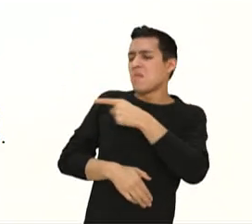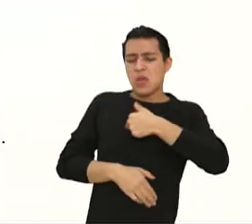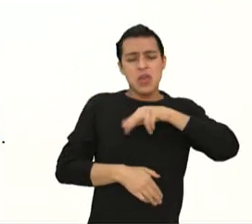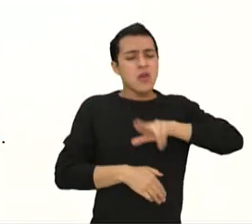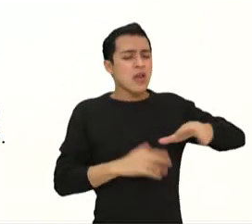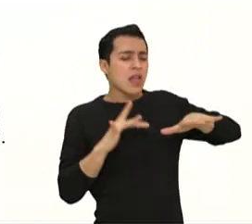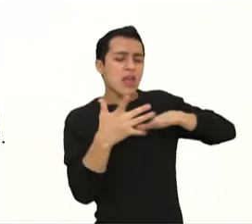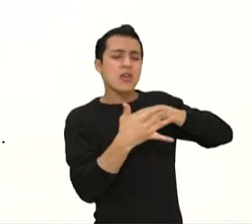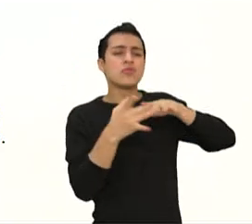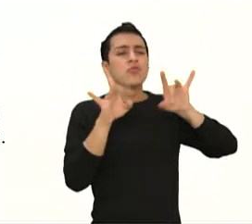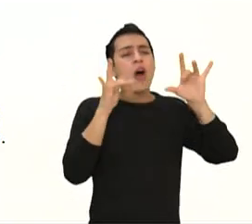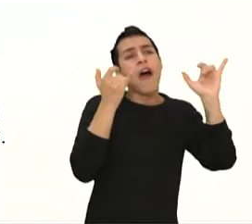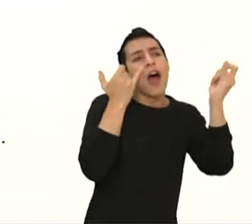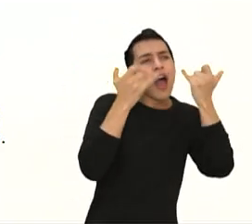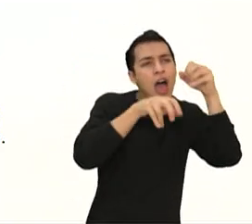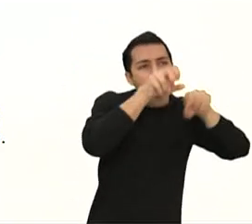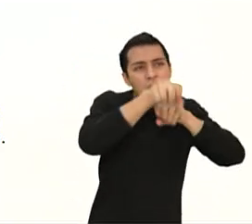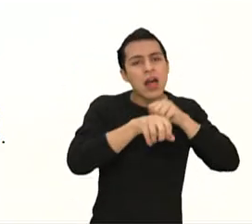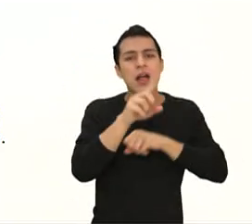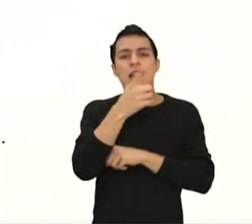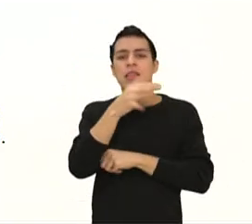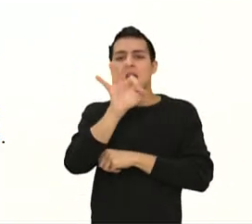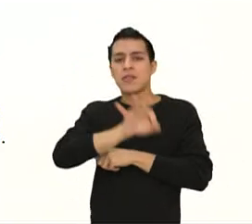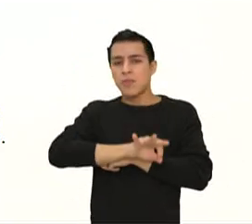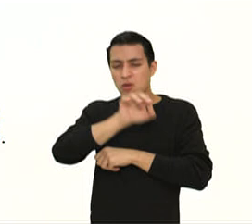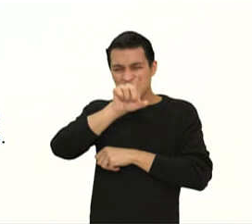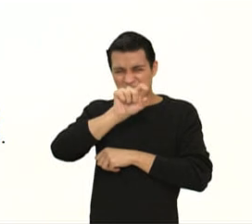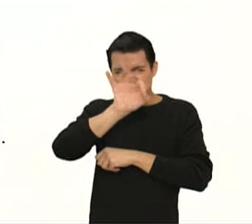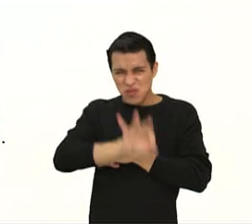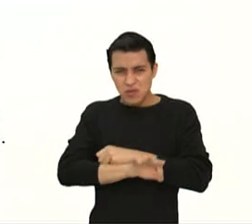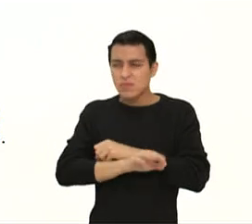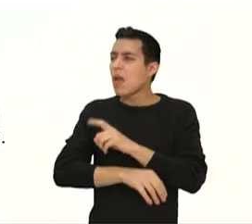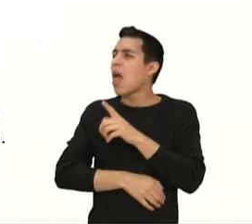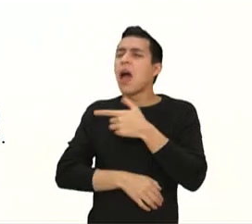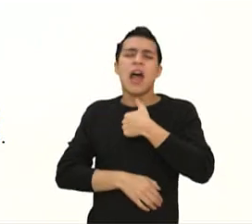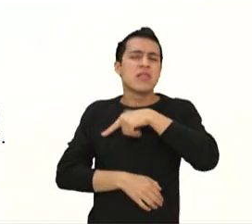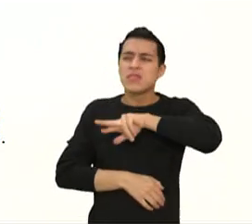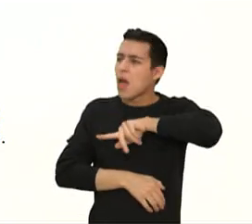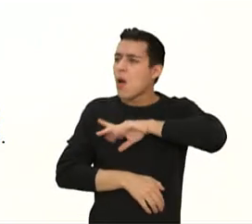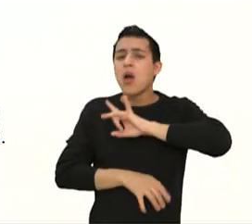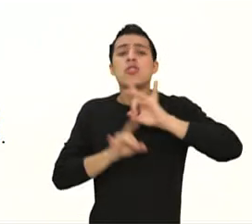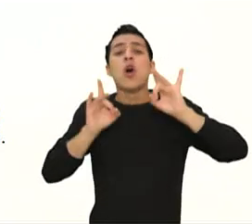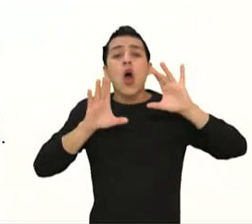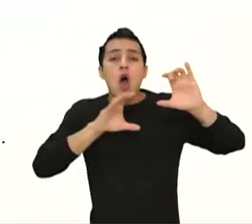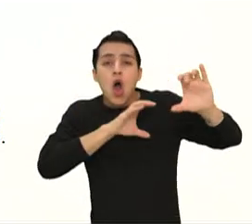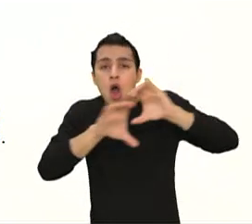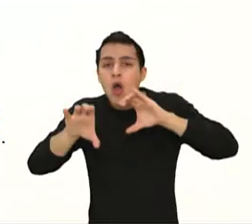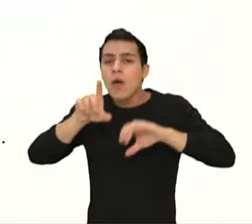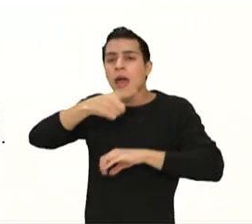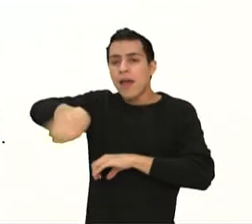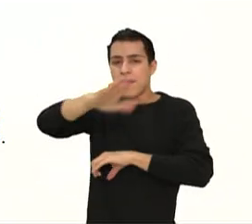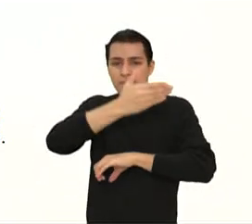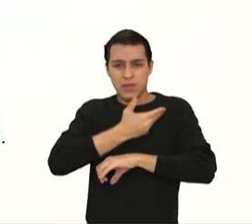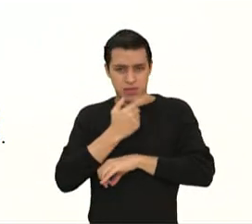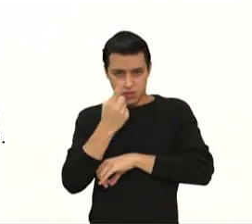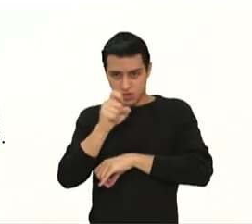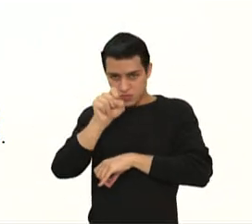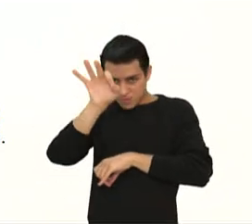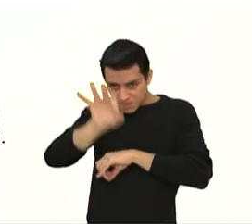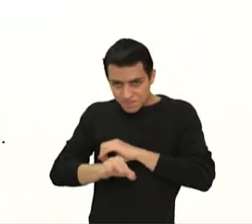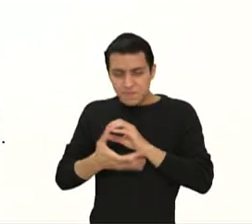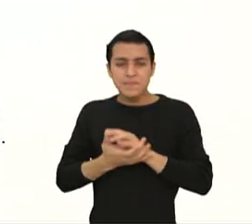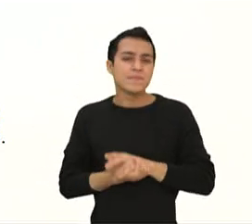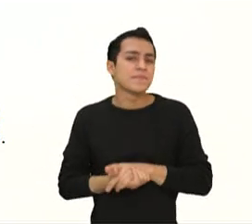utilizo para ficar informado, 10%. Não, só utilizo para me comunicar com meus amigos,